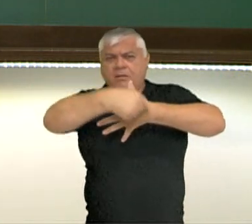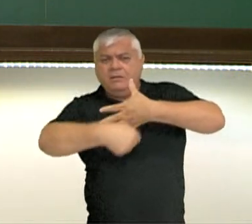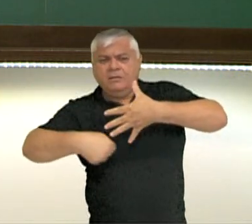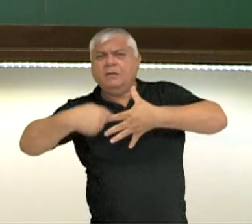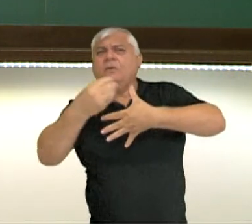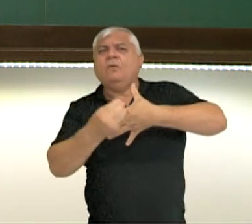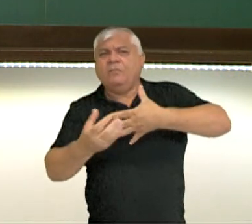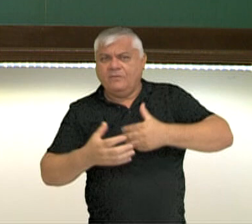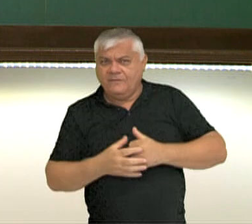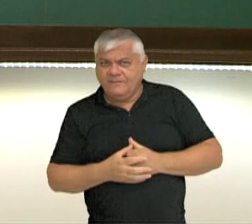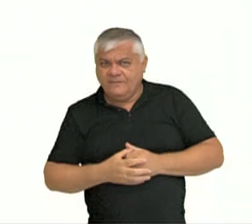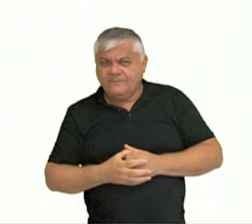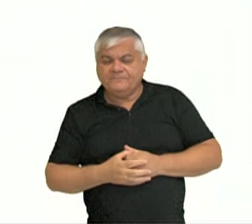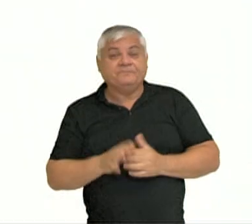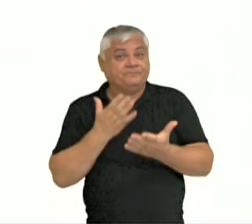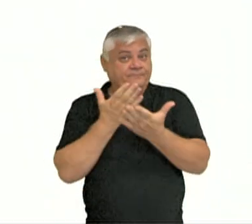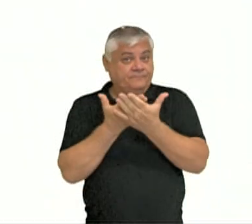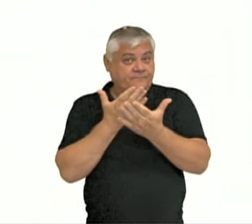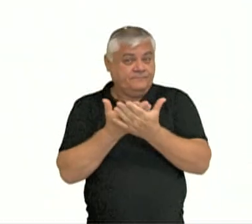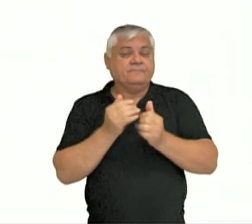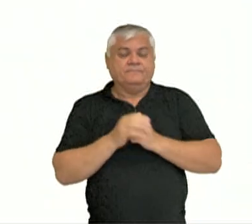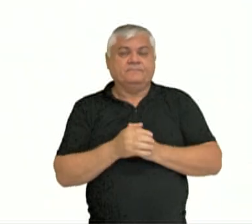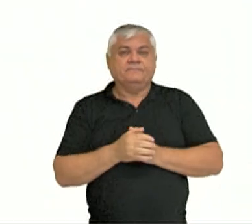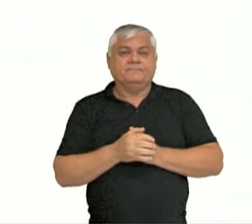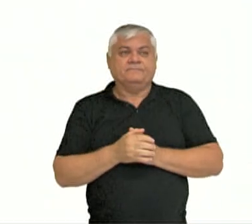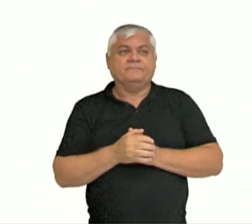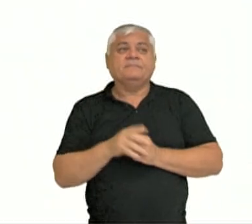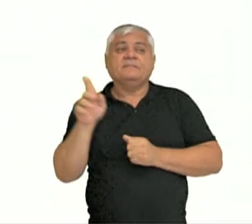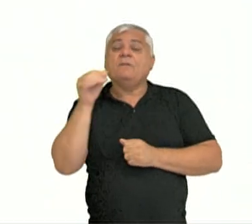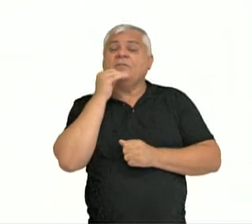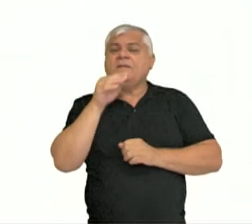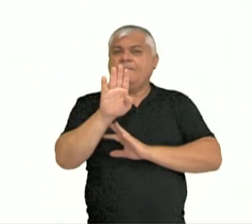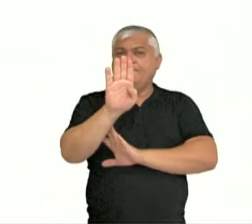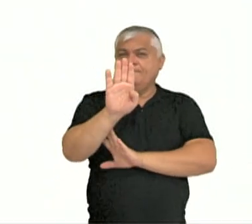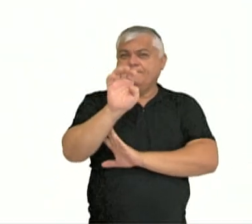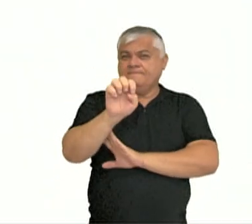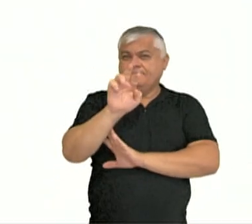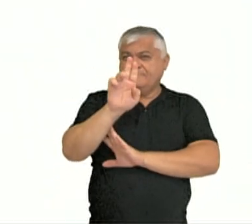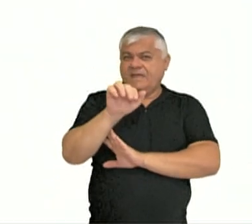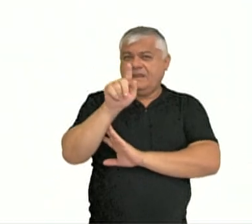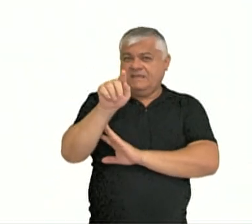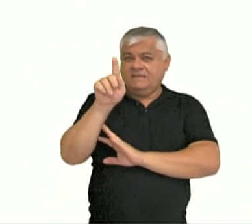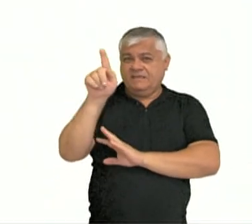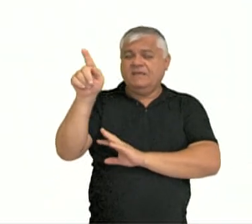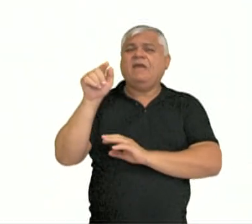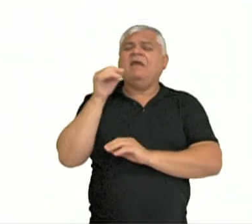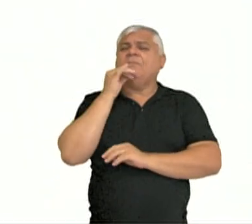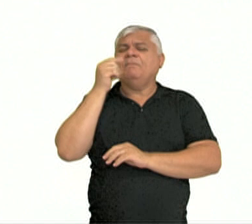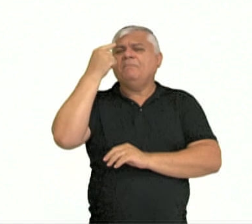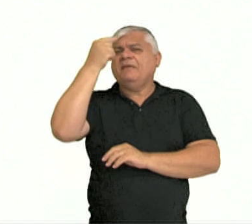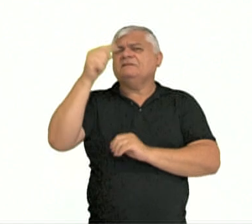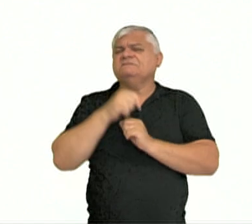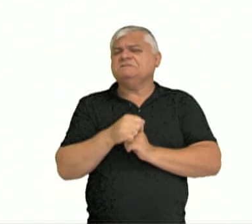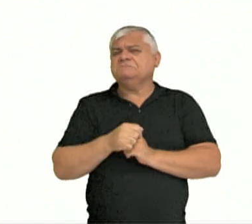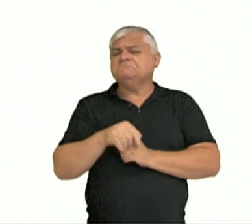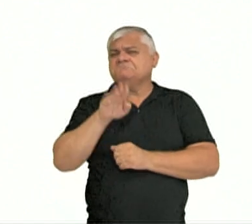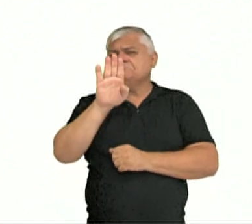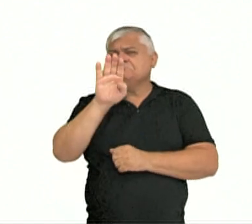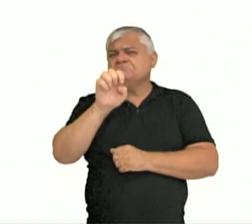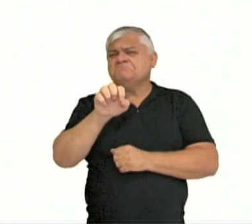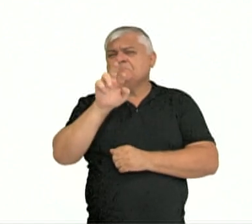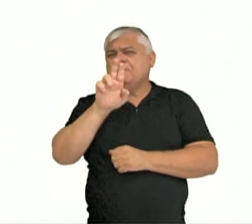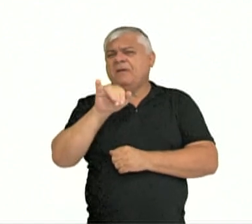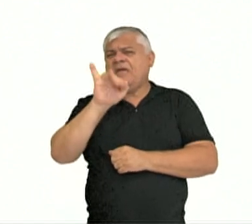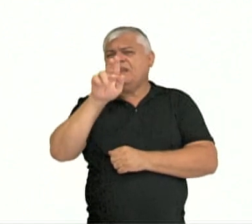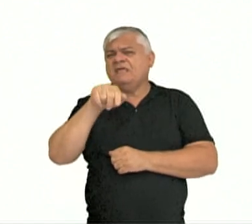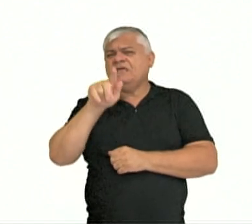hoje. Estreito de Bering, chegada ao ser humano na América e povos originários da América. Pense bem, o que você sabe sobre esses temas? Eu trago